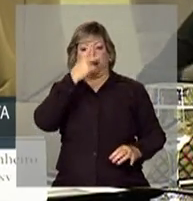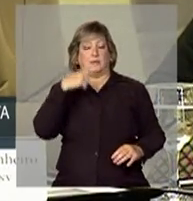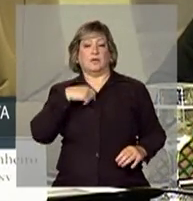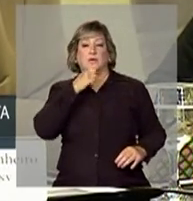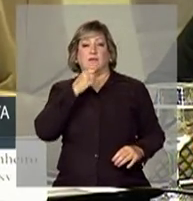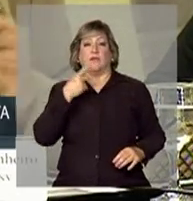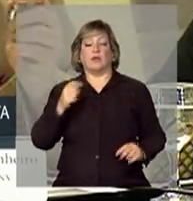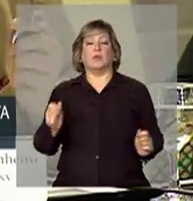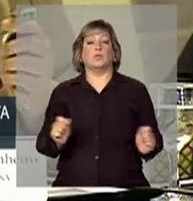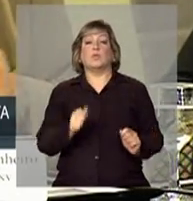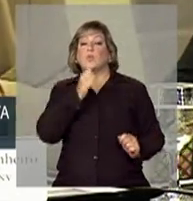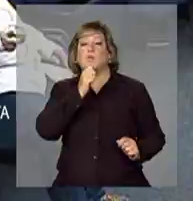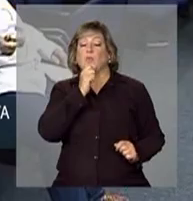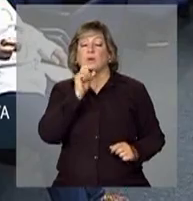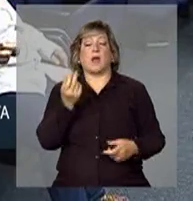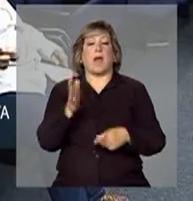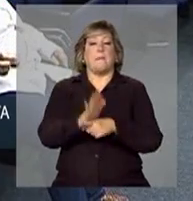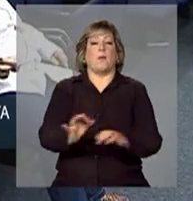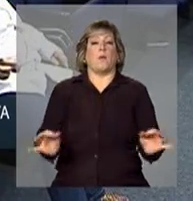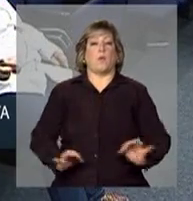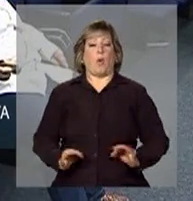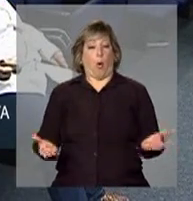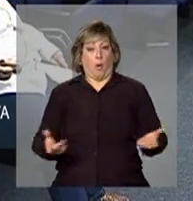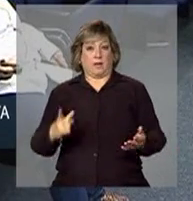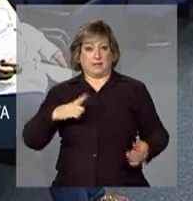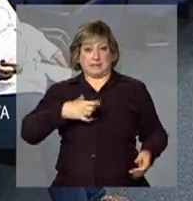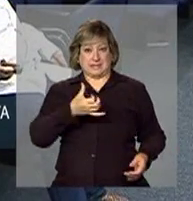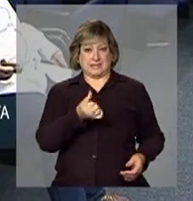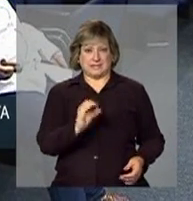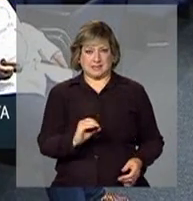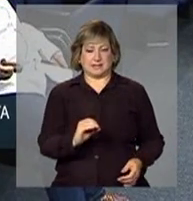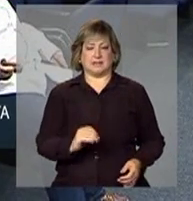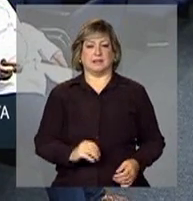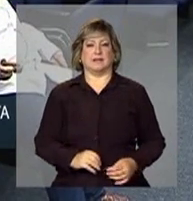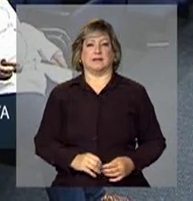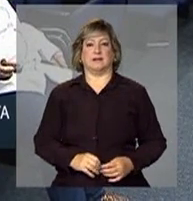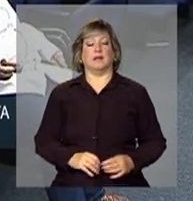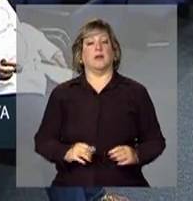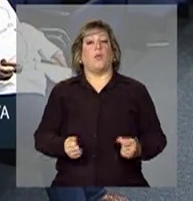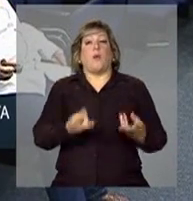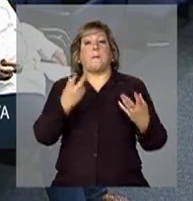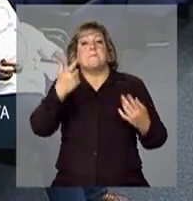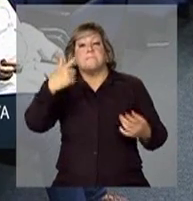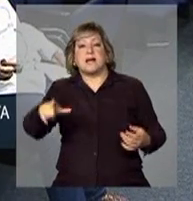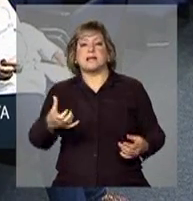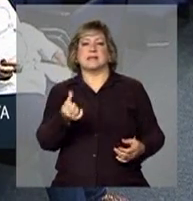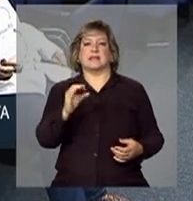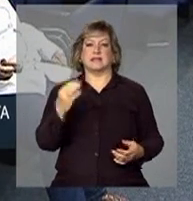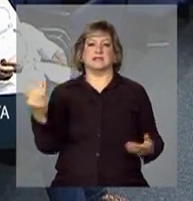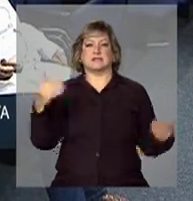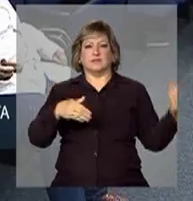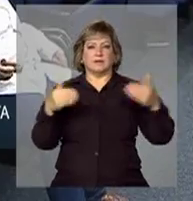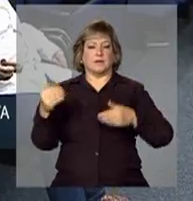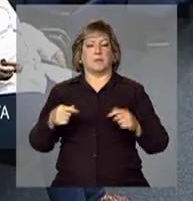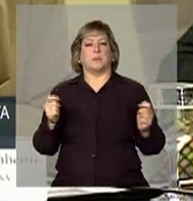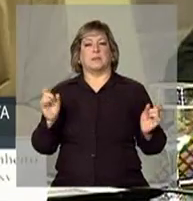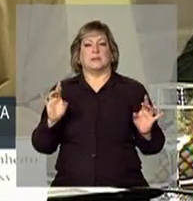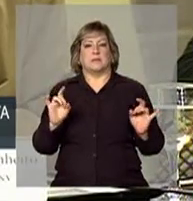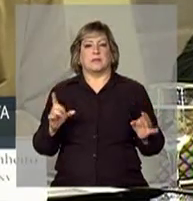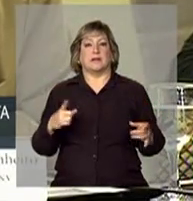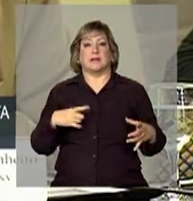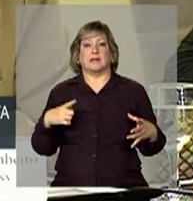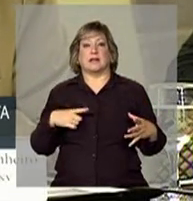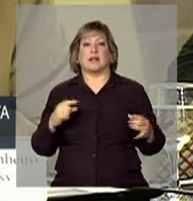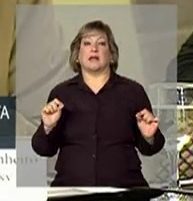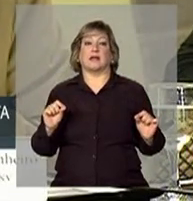nenhum, tem só 14, hoje são 60. E não sei quantos, mais 60 consultores específicos estão em